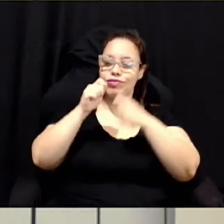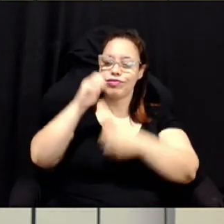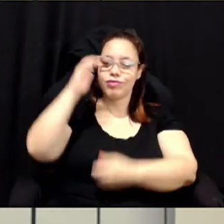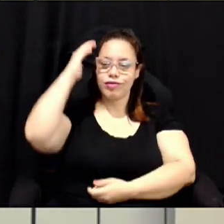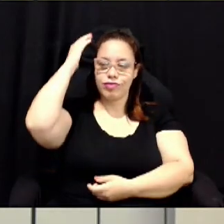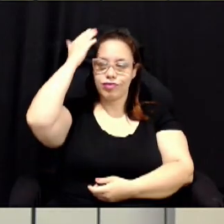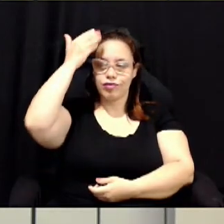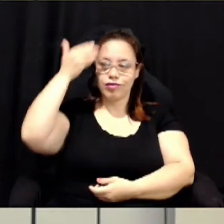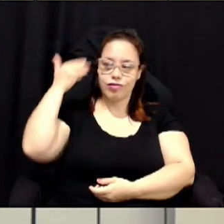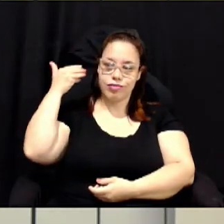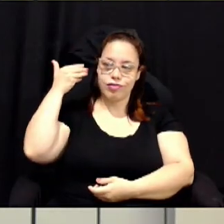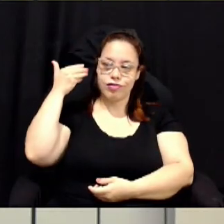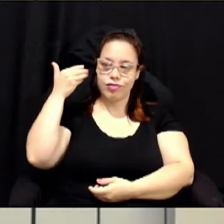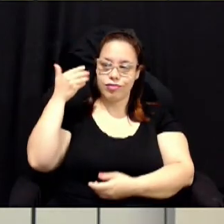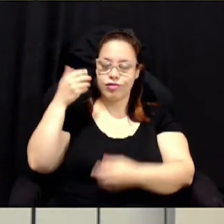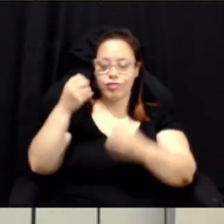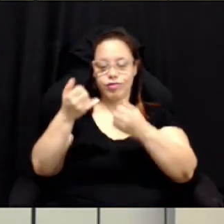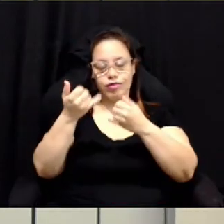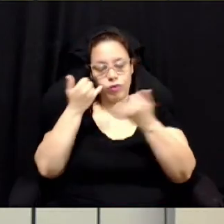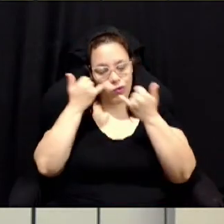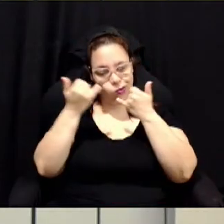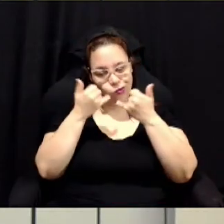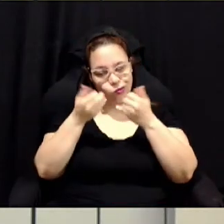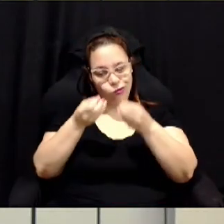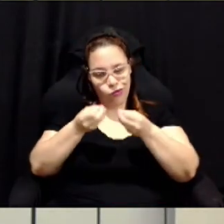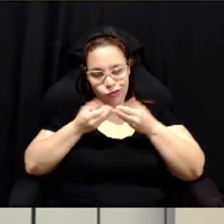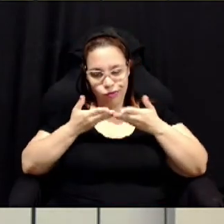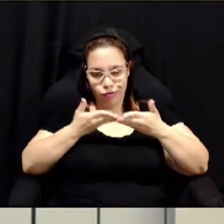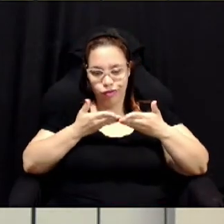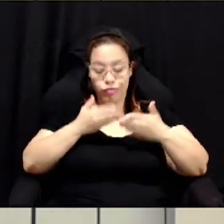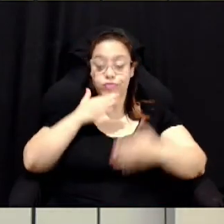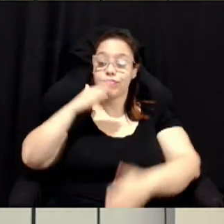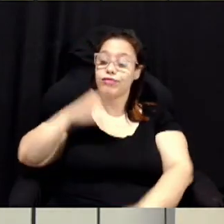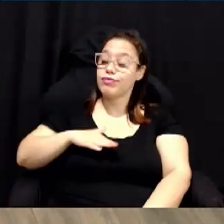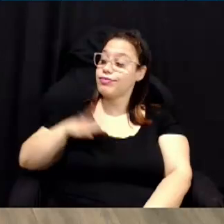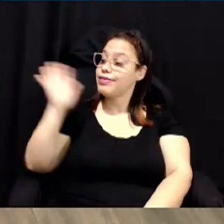mais informações, então seja bem-vinda e boa tarde, Carla.